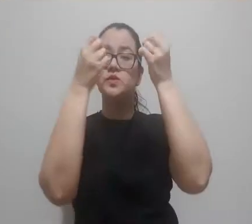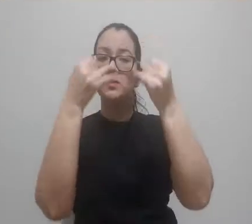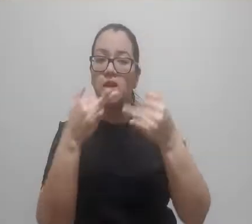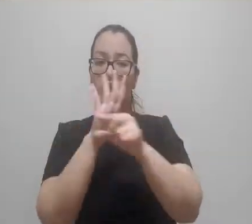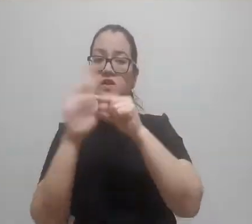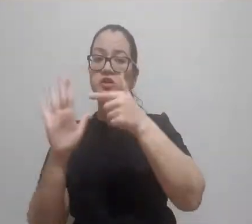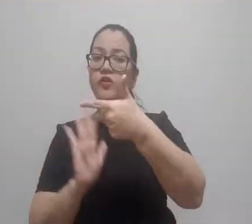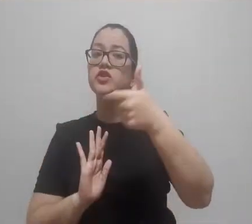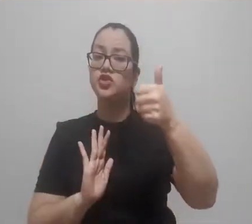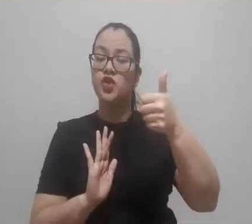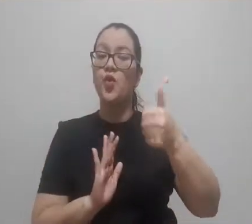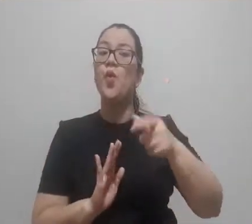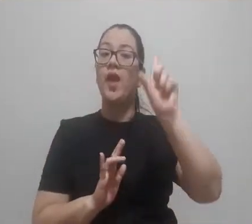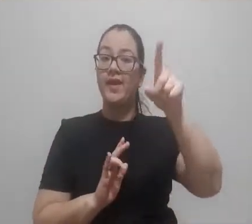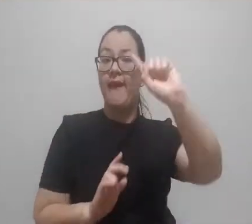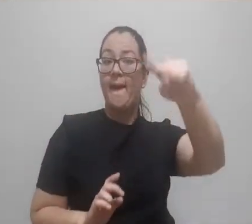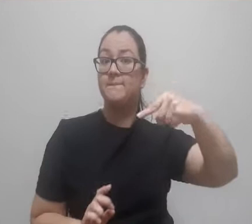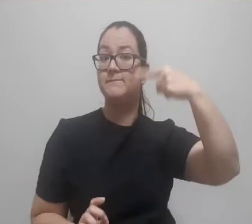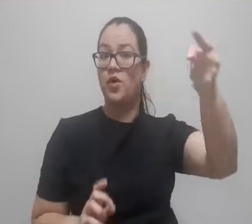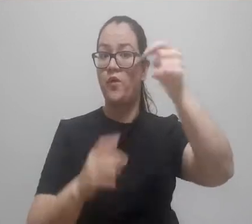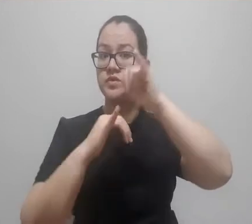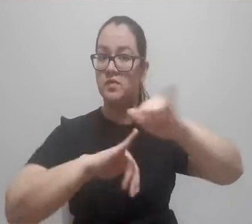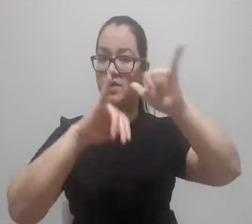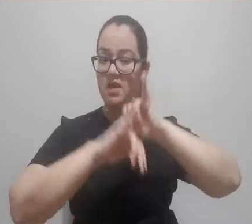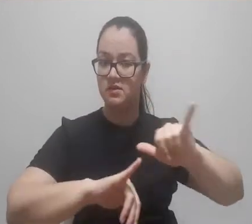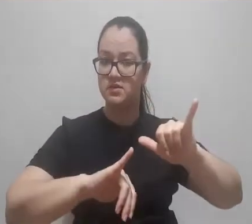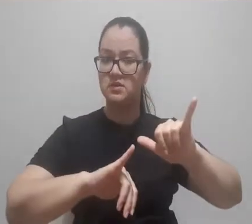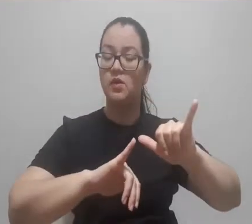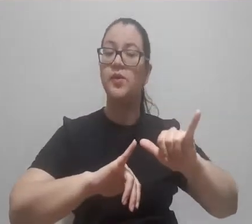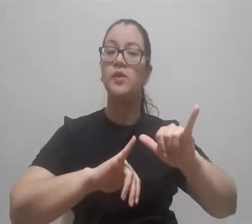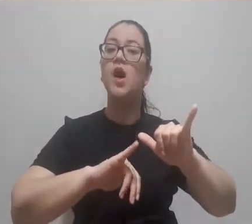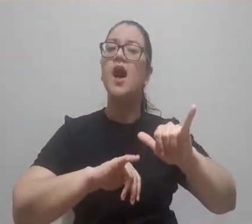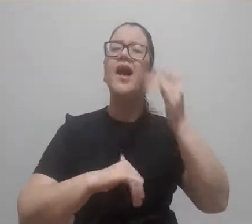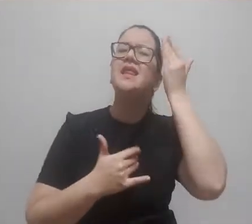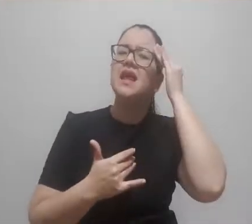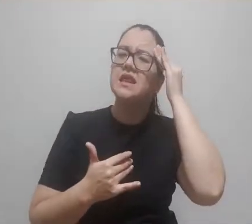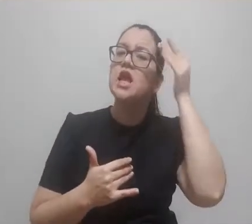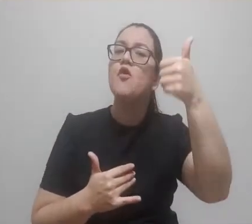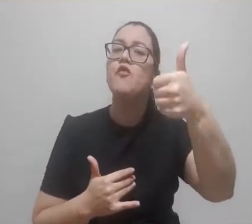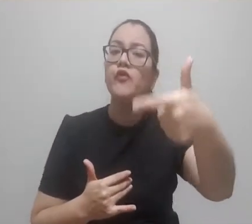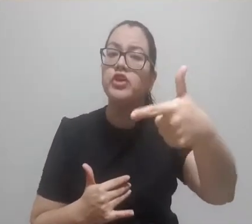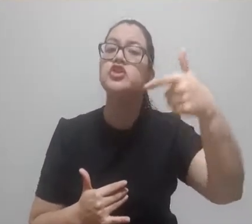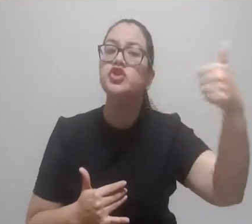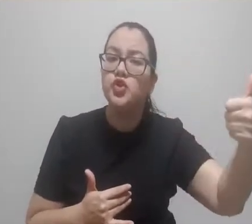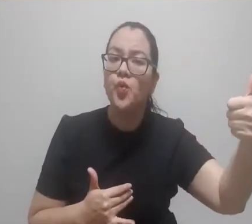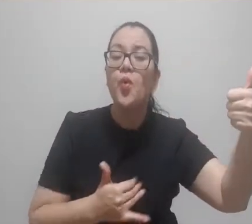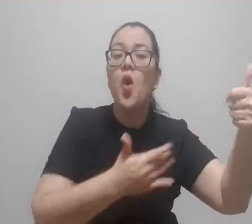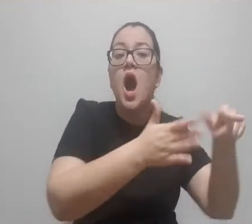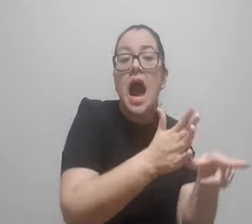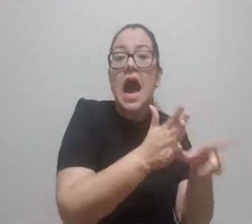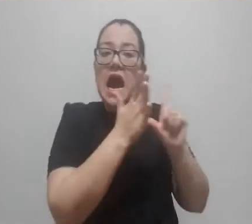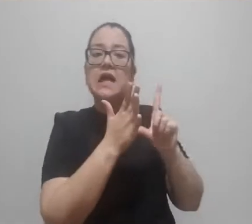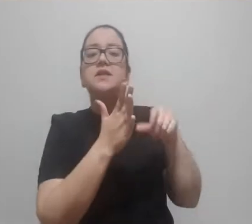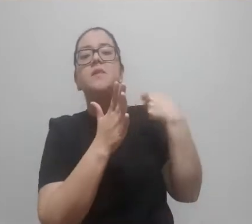fique atento. Para que a gente entenda o que ele vai dizer lá na frente, ele faz essa introdução. Então é muito